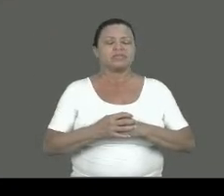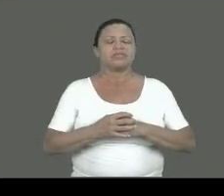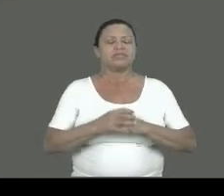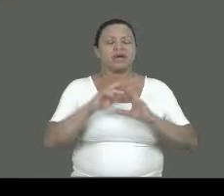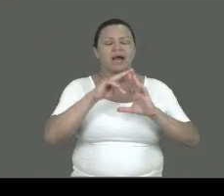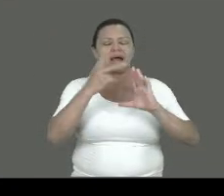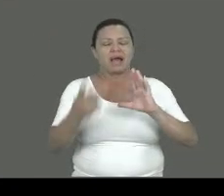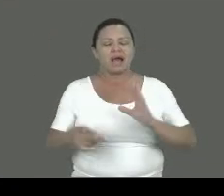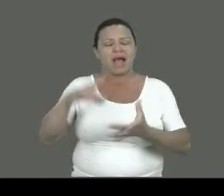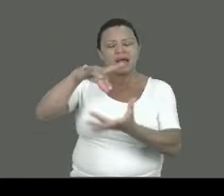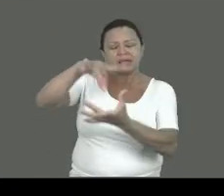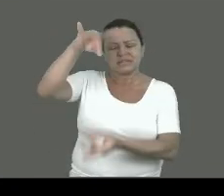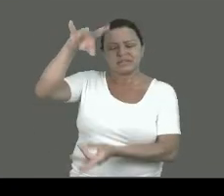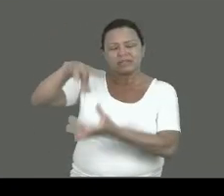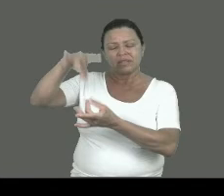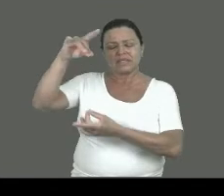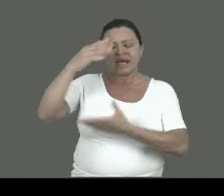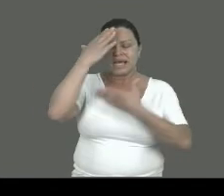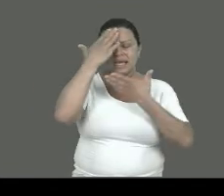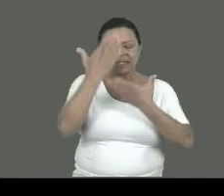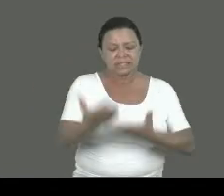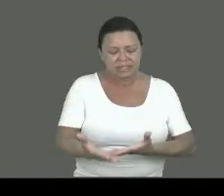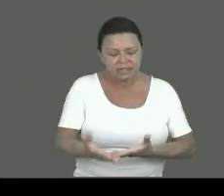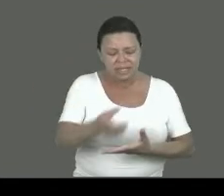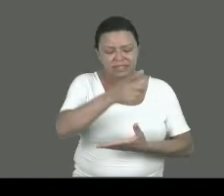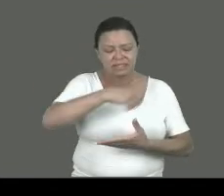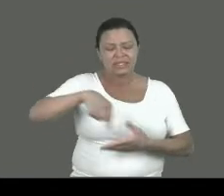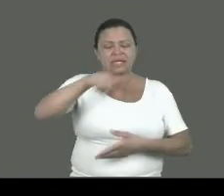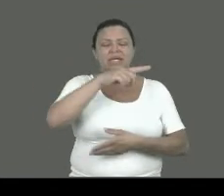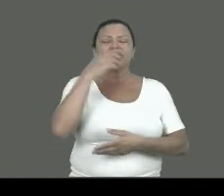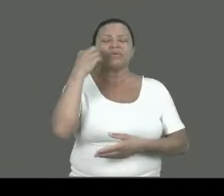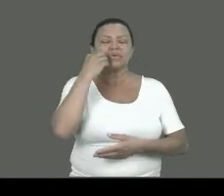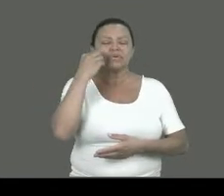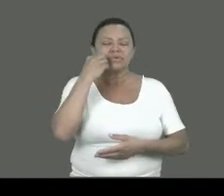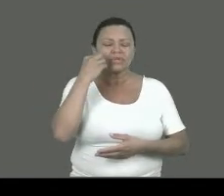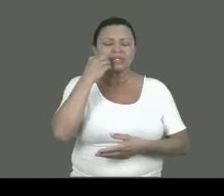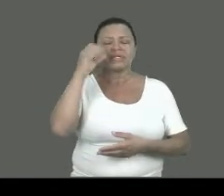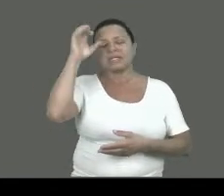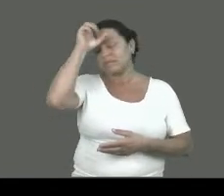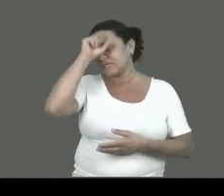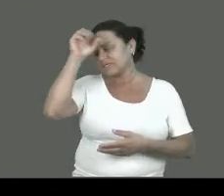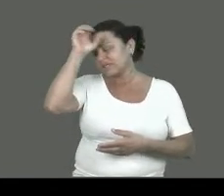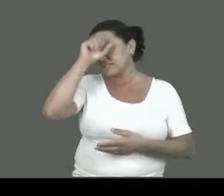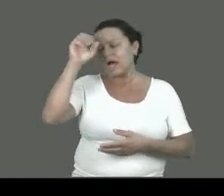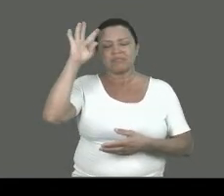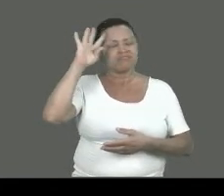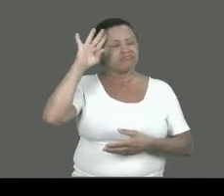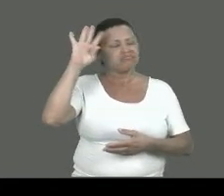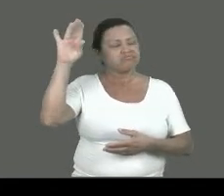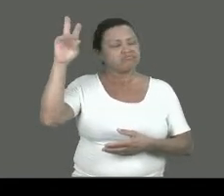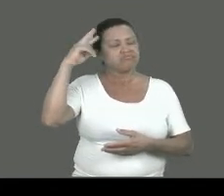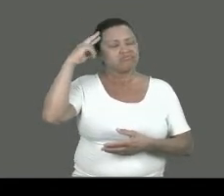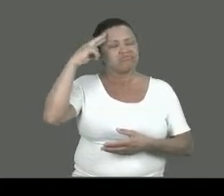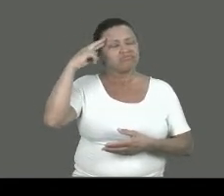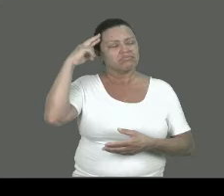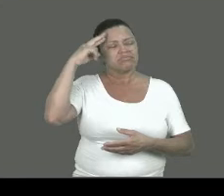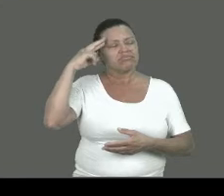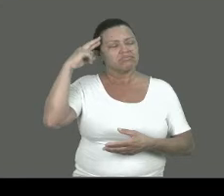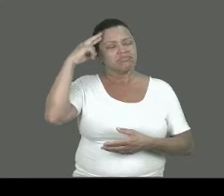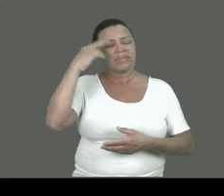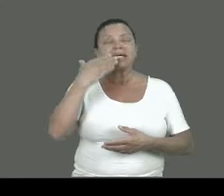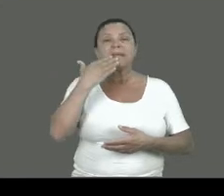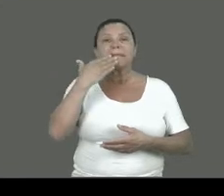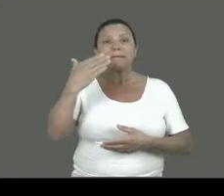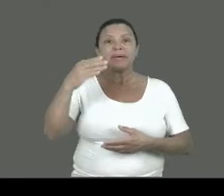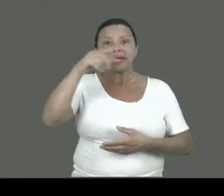casa, agradecendo mais essa oportunidade de aprendizado e de reflexão, e também pedindo a